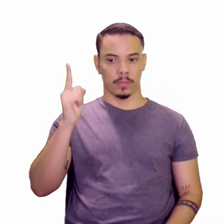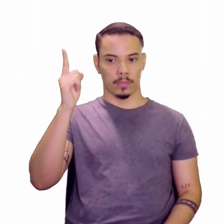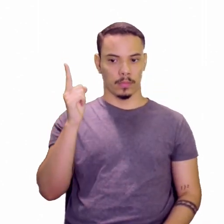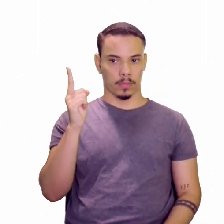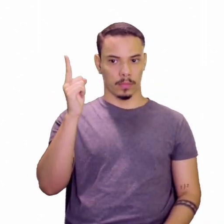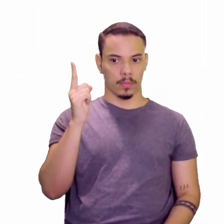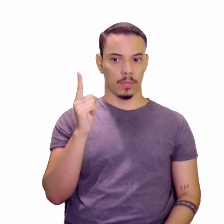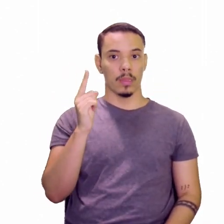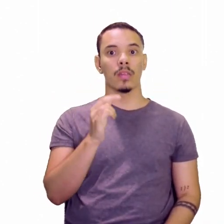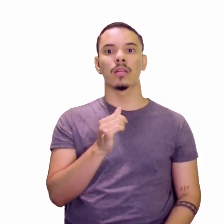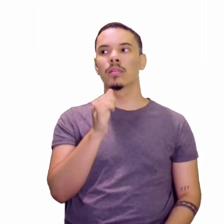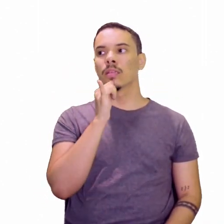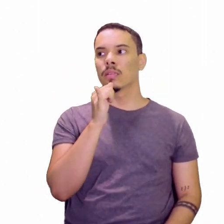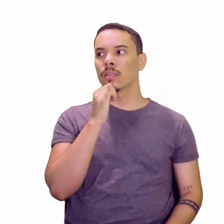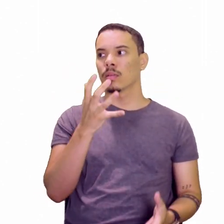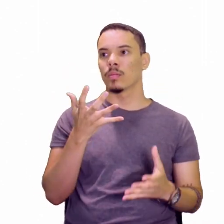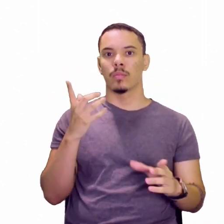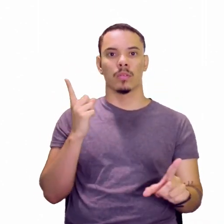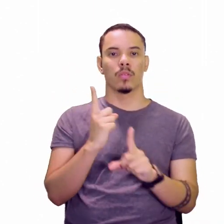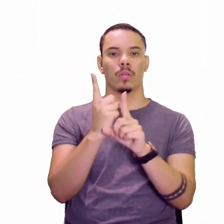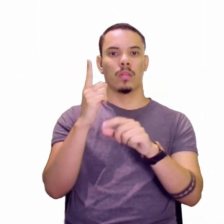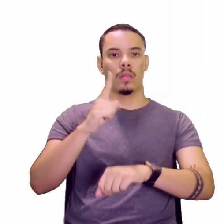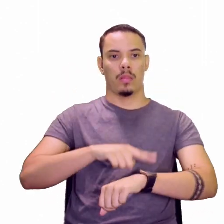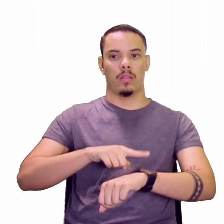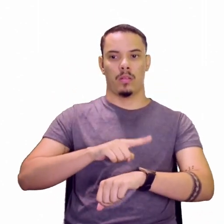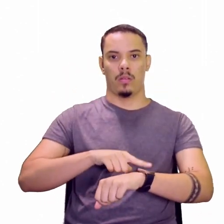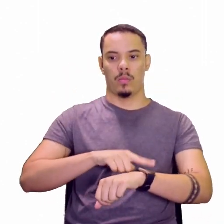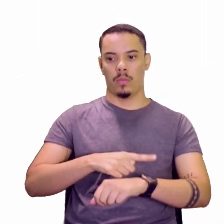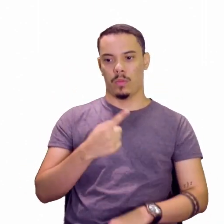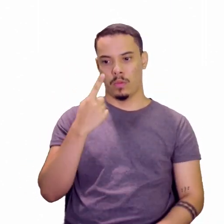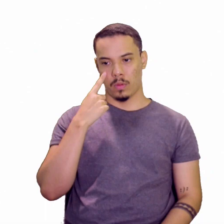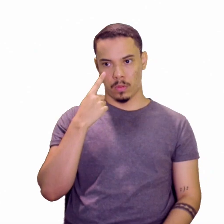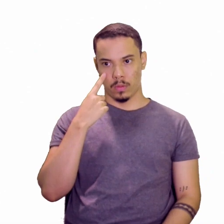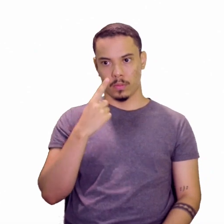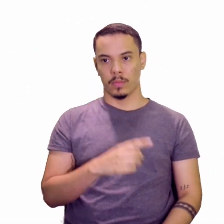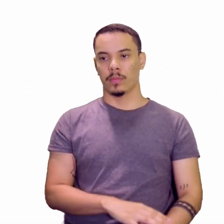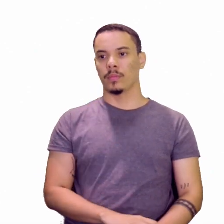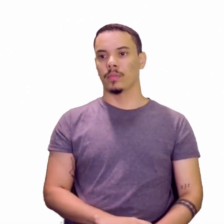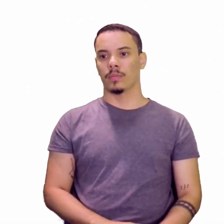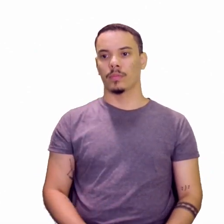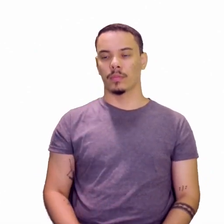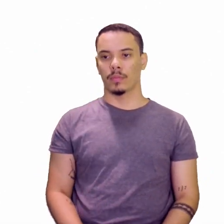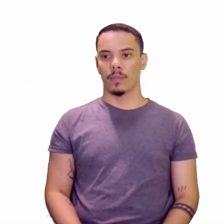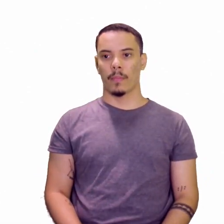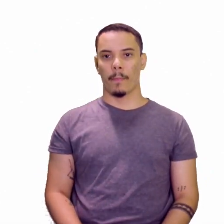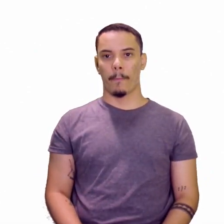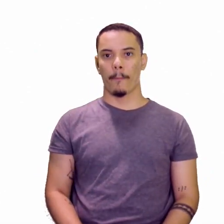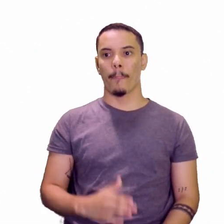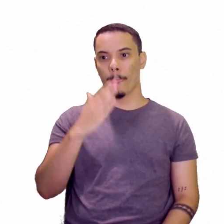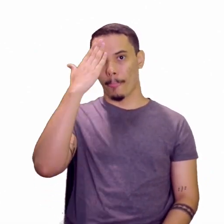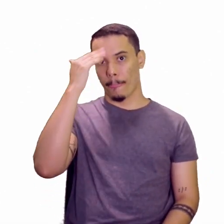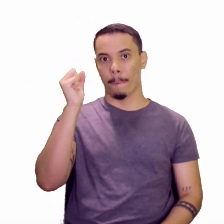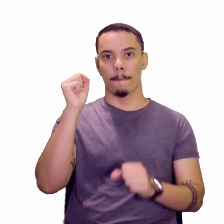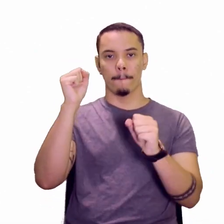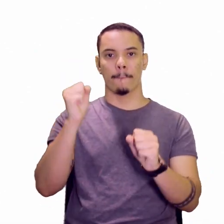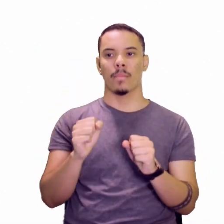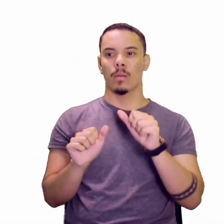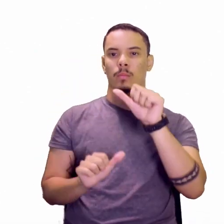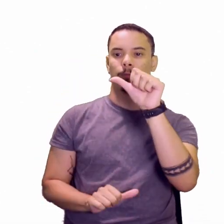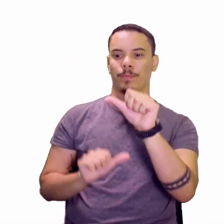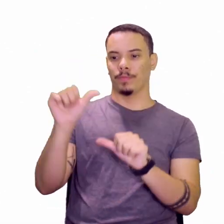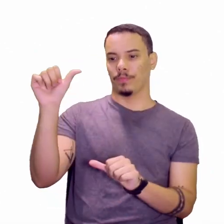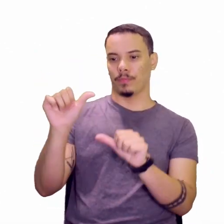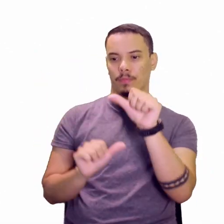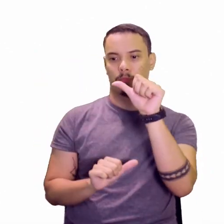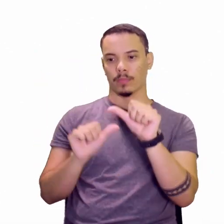Ali, por exemplo, se eu quero achar o tempo, tá, pessoal? Tá aqui o nosso triângulozinho. Se eu quero achar o tempo, isso aqui... sobreviver, né? Isso aqui, olha só.